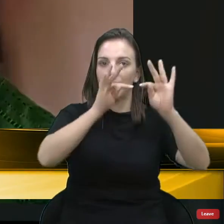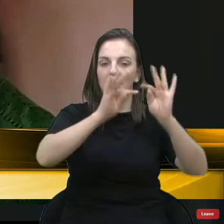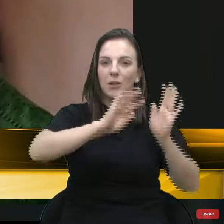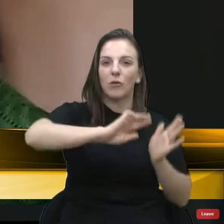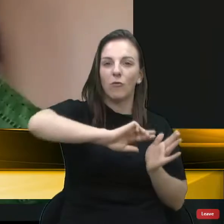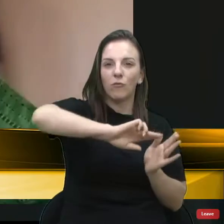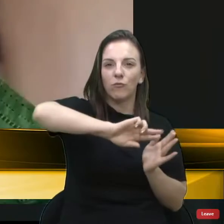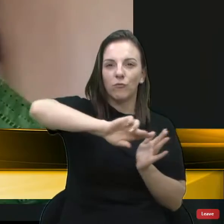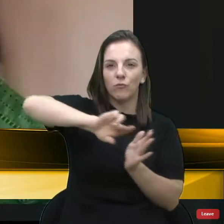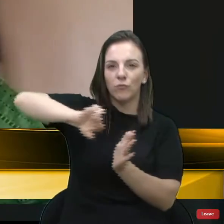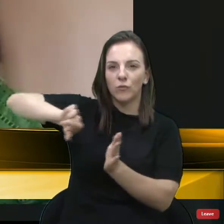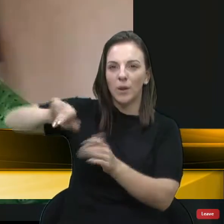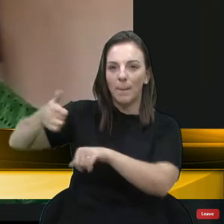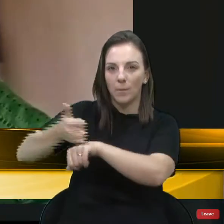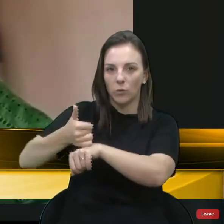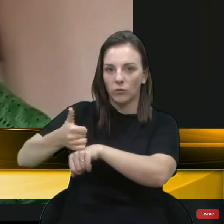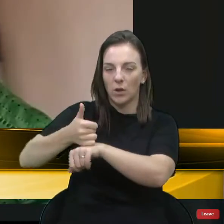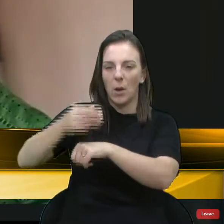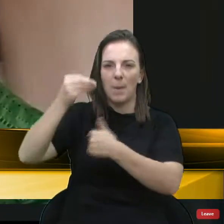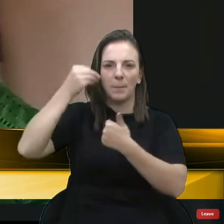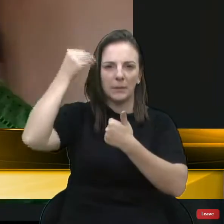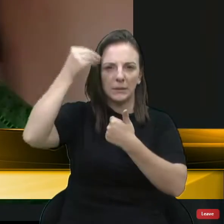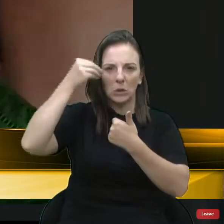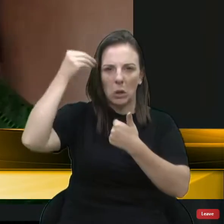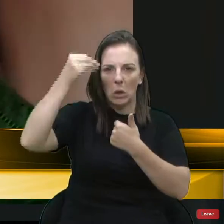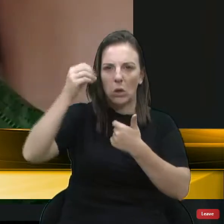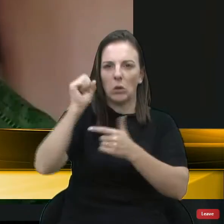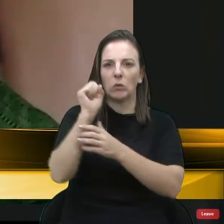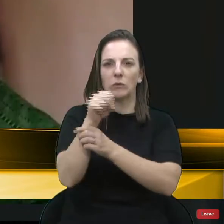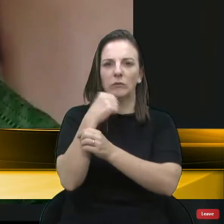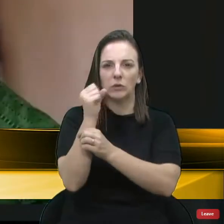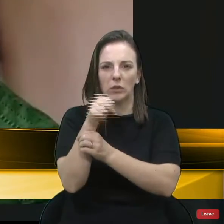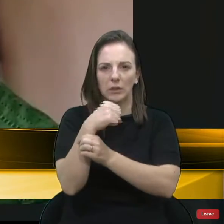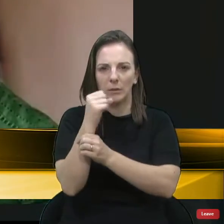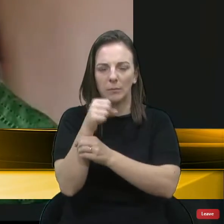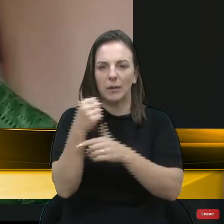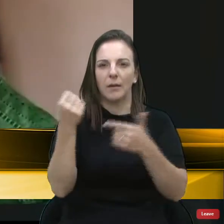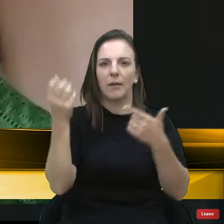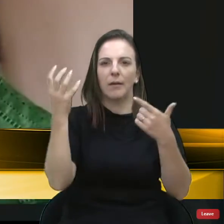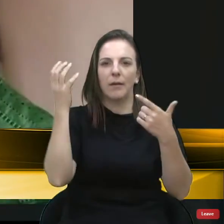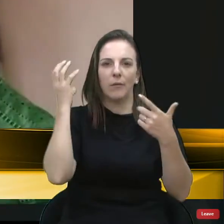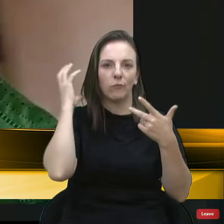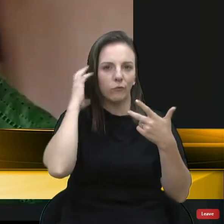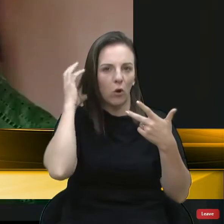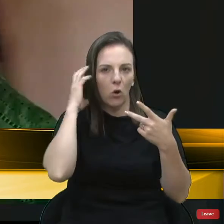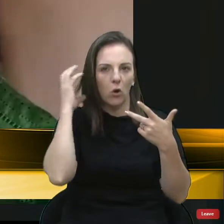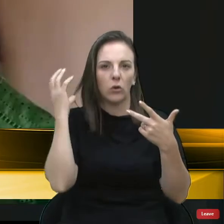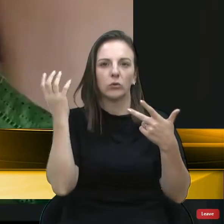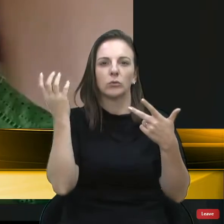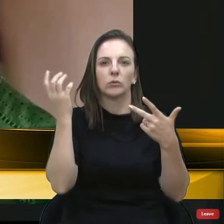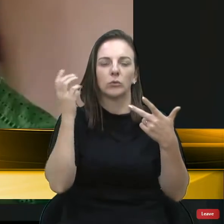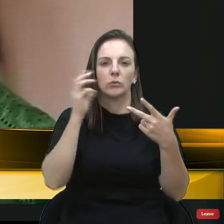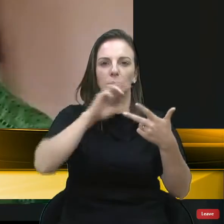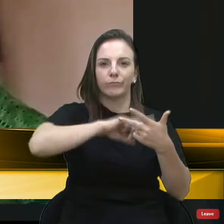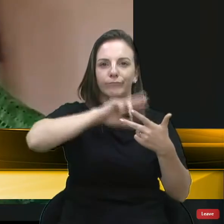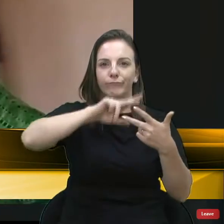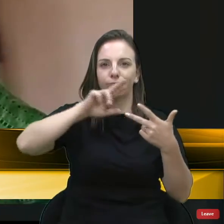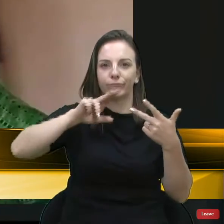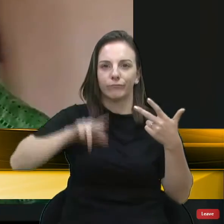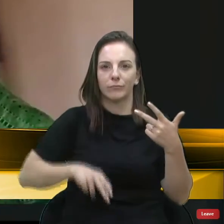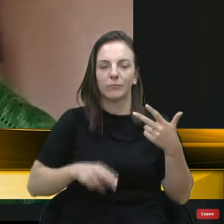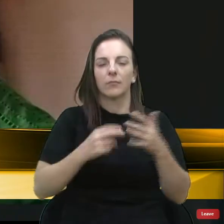gente fala de psicólogos, fisioterapeutas, fonoaudiólogos, e o próprio diagnóstico em si